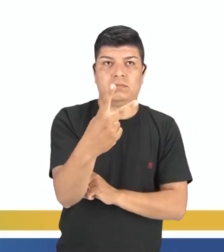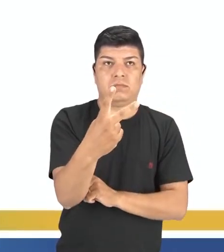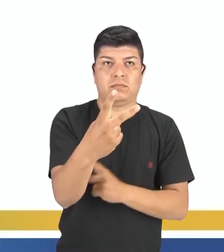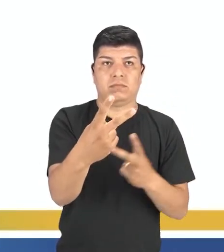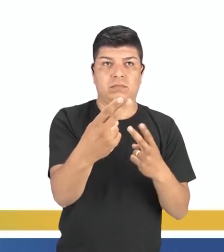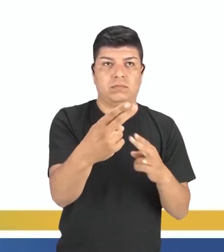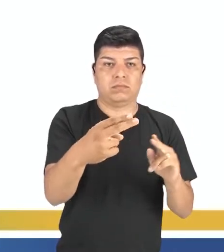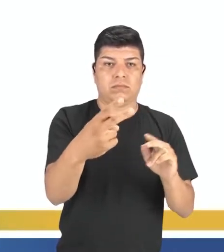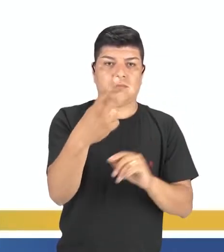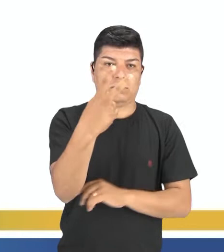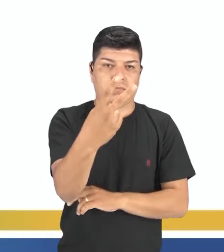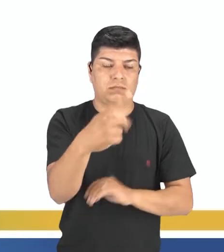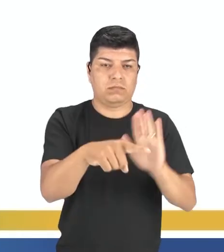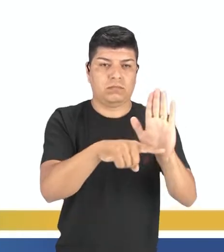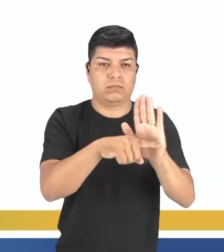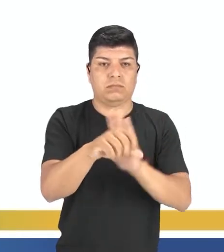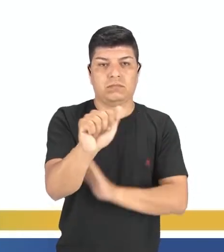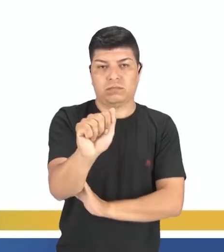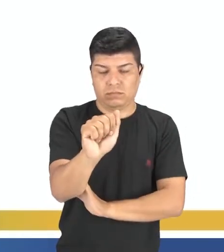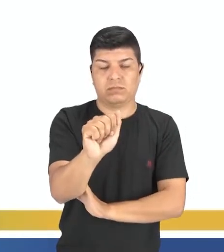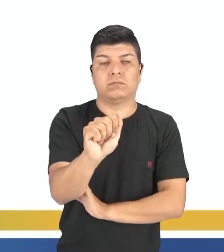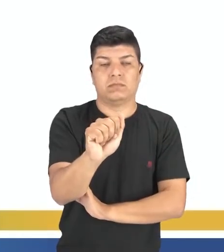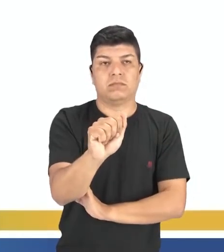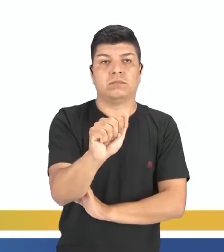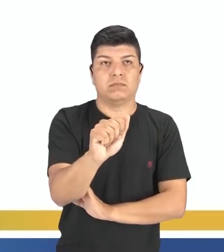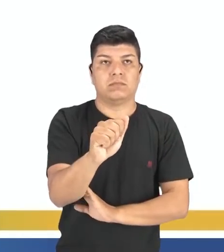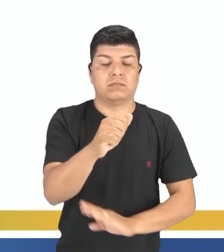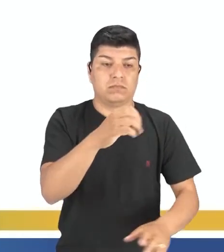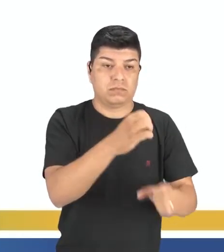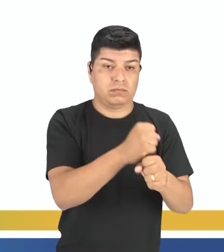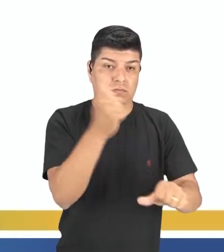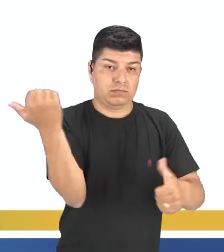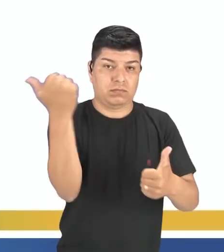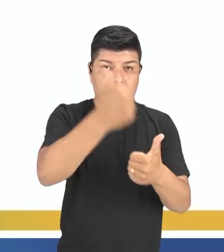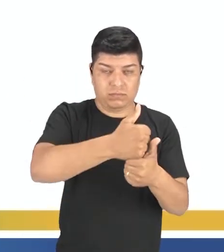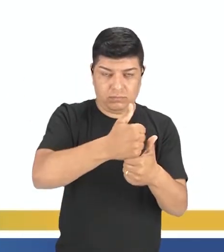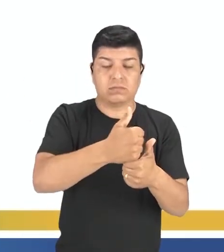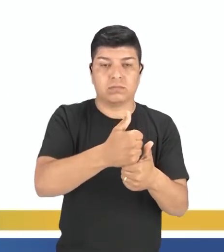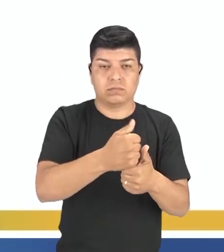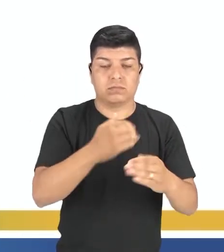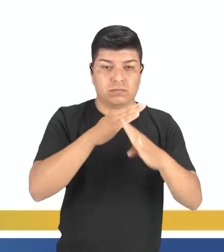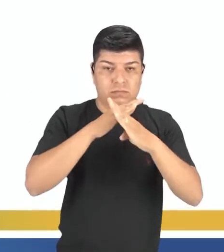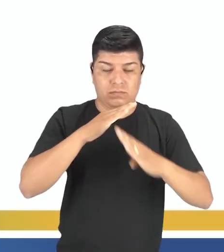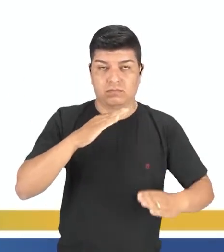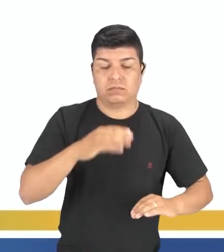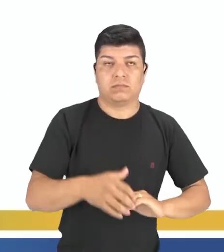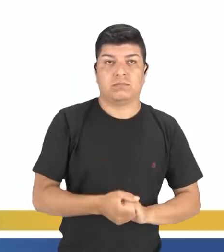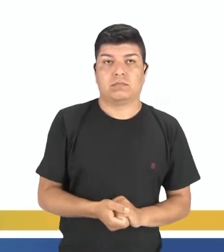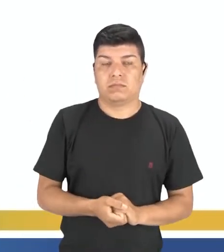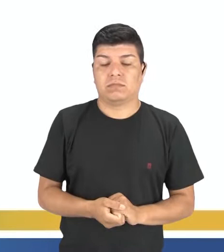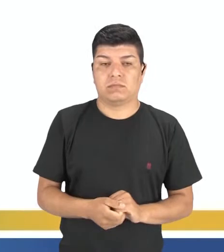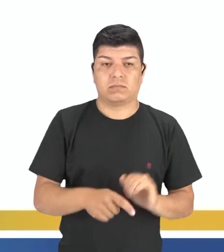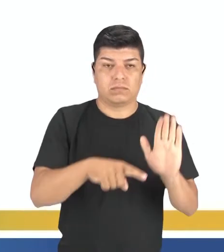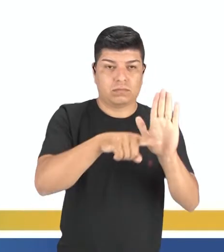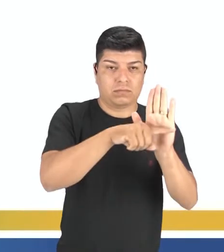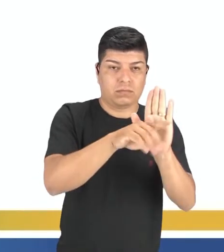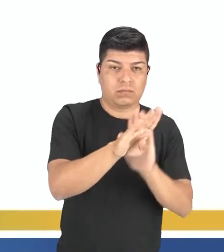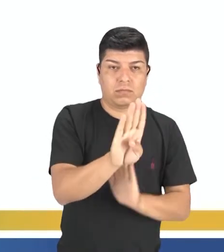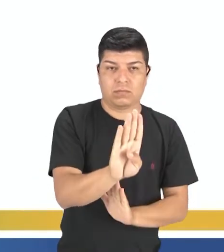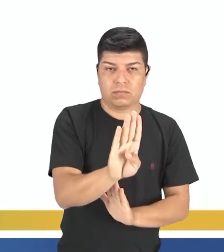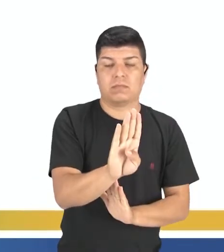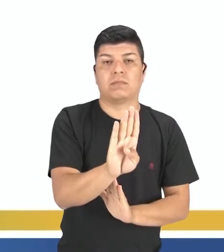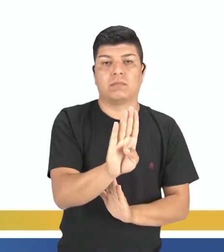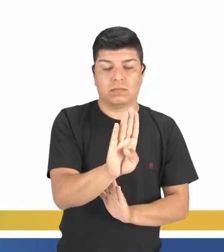vamos substituir assim os elementos, os coeficientes da nossa equação de segundo grau. Menos b, então